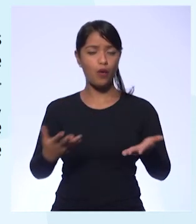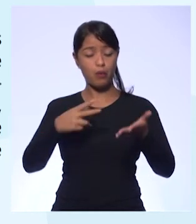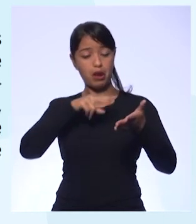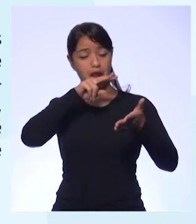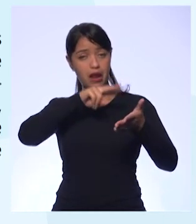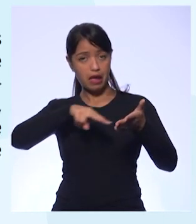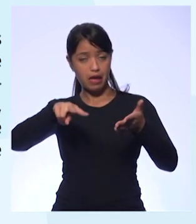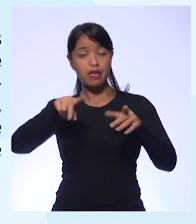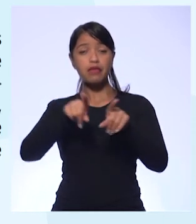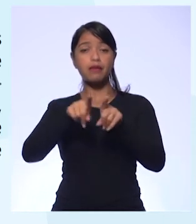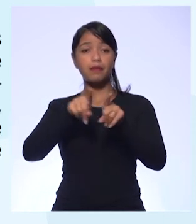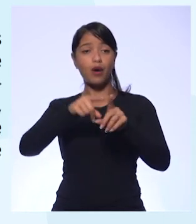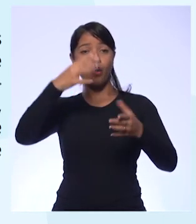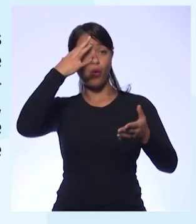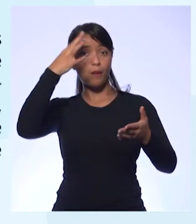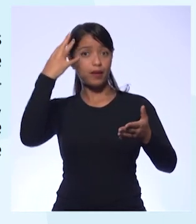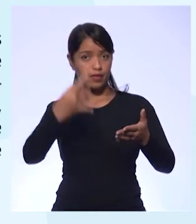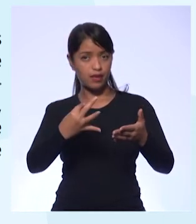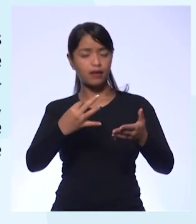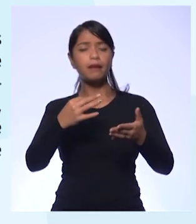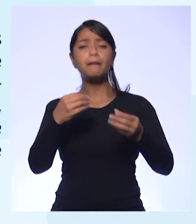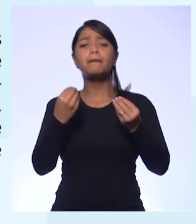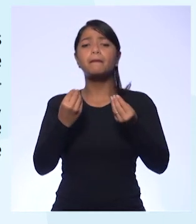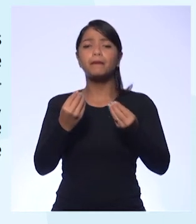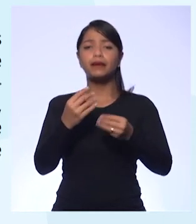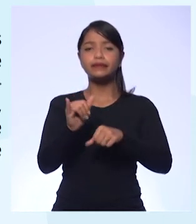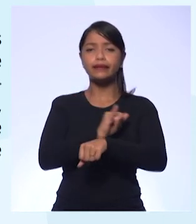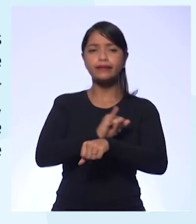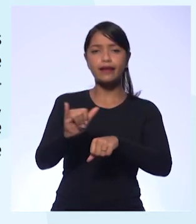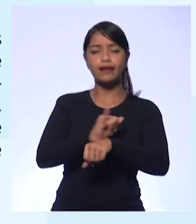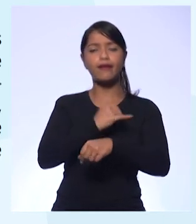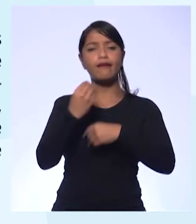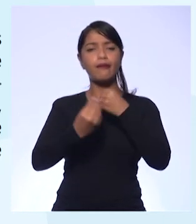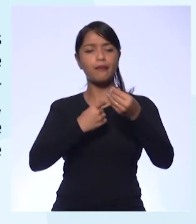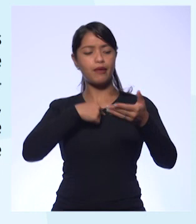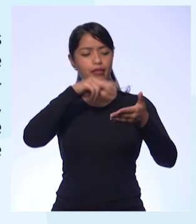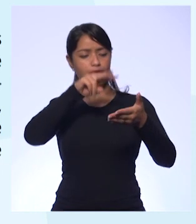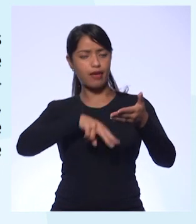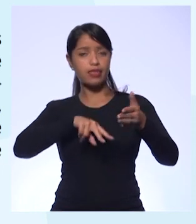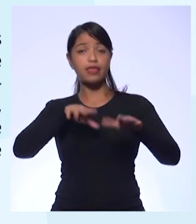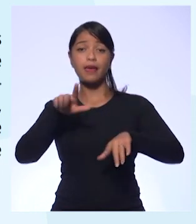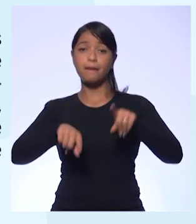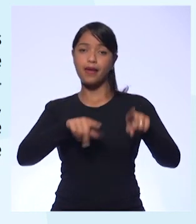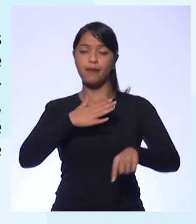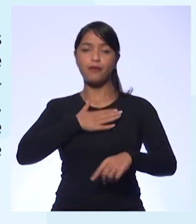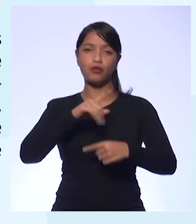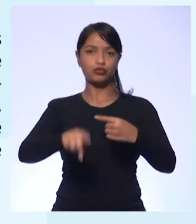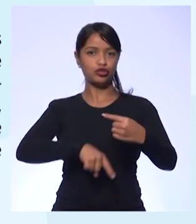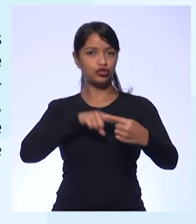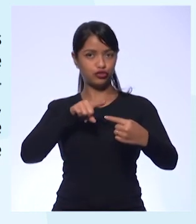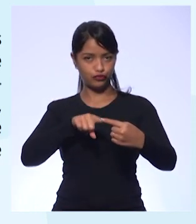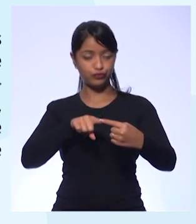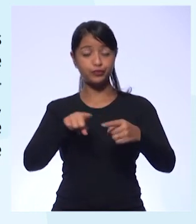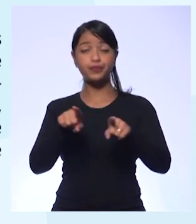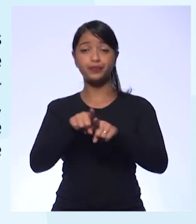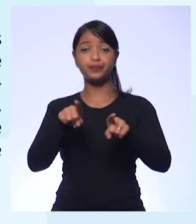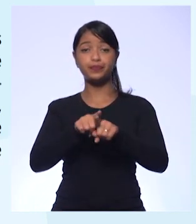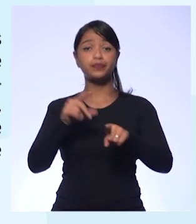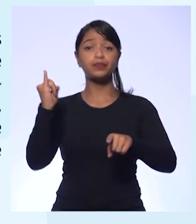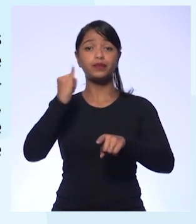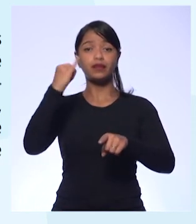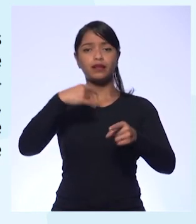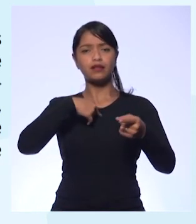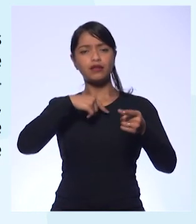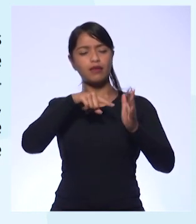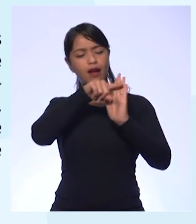selecionando procedimentos e estratégias de leitura adequados a diferentes objetivos e levando em conta características dos gêneros